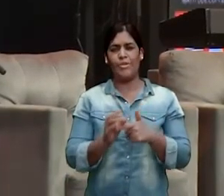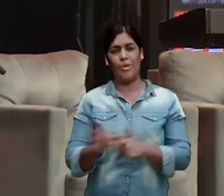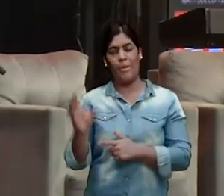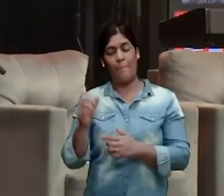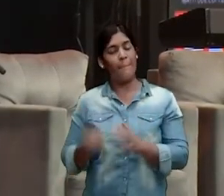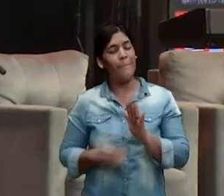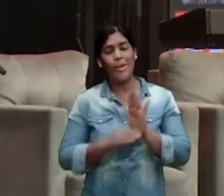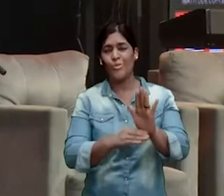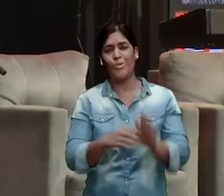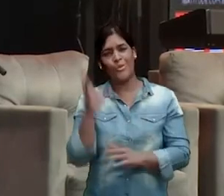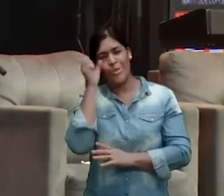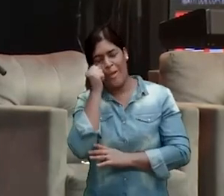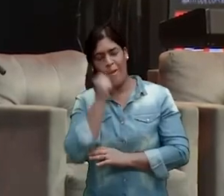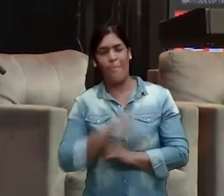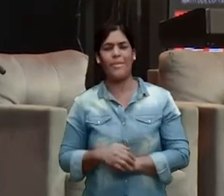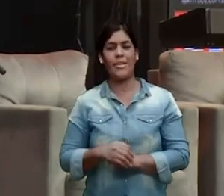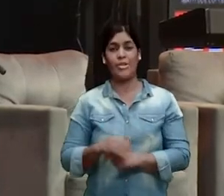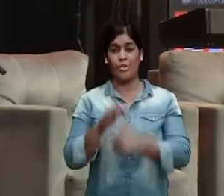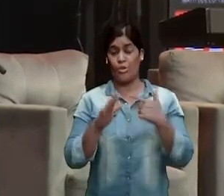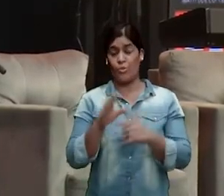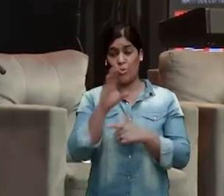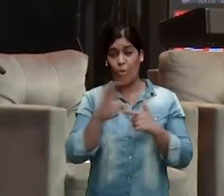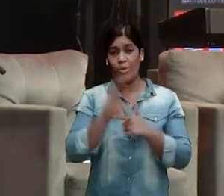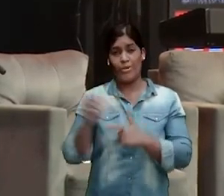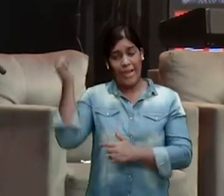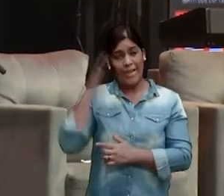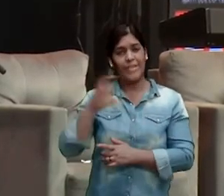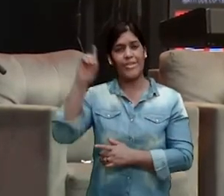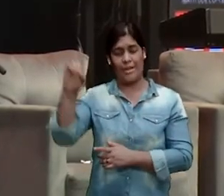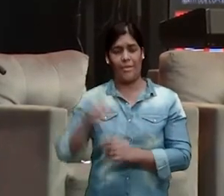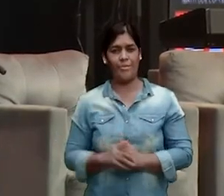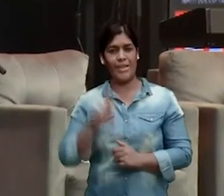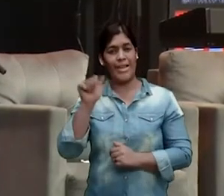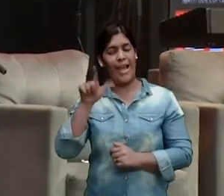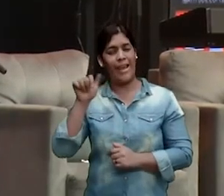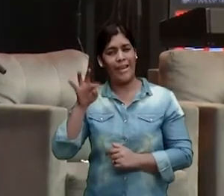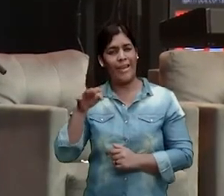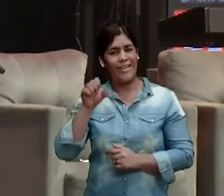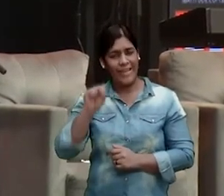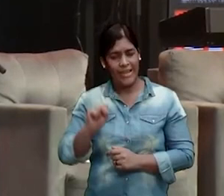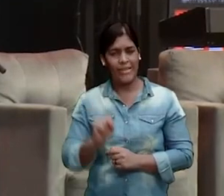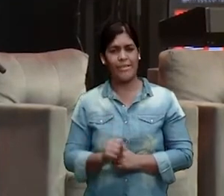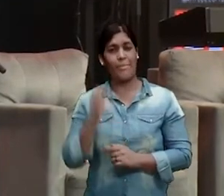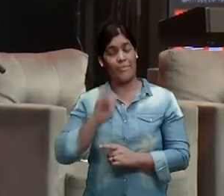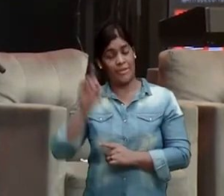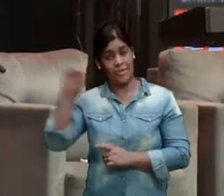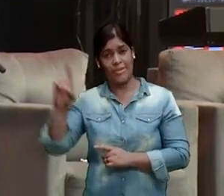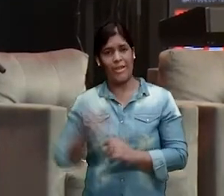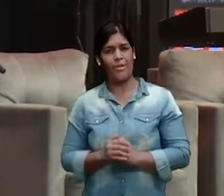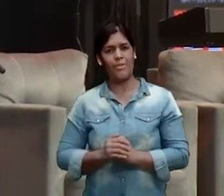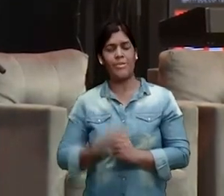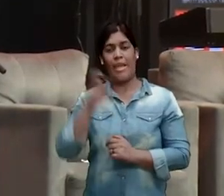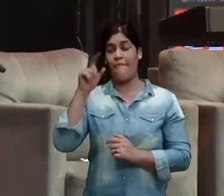segunda Coríntios a graça de Deus em Gálatas o verdadeiro evangelho em Efésios Toda armadura de